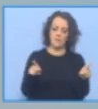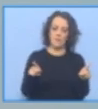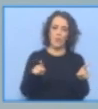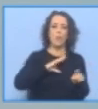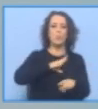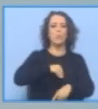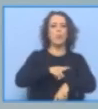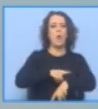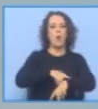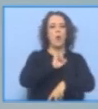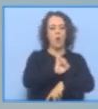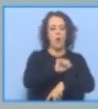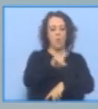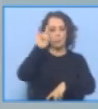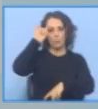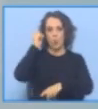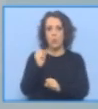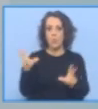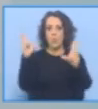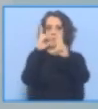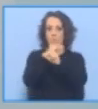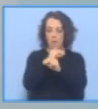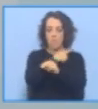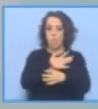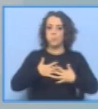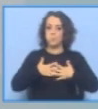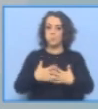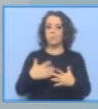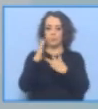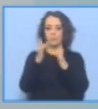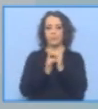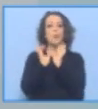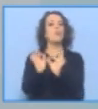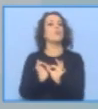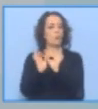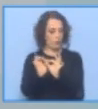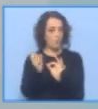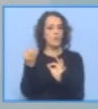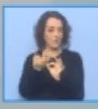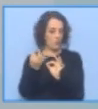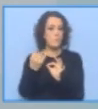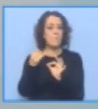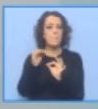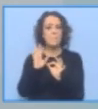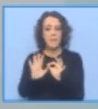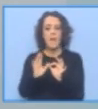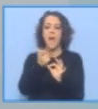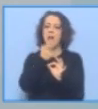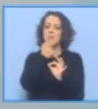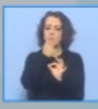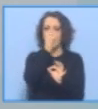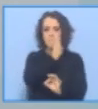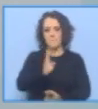não é? Eles têm a novidade de algo a que aderiram, ao cristianismo, e isso deve-se concretizar em gestos concretos de